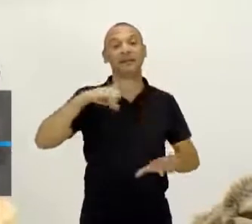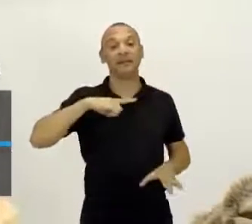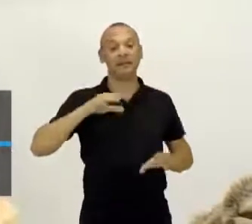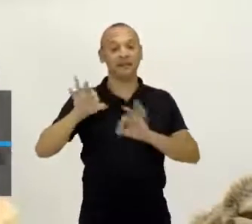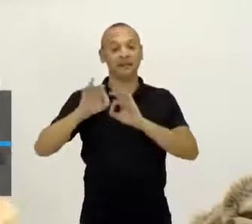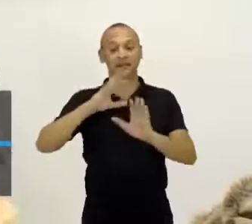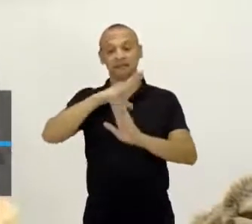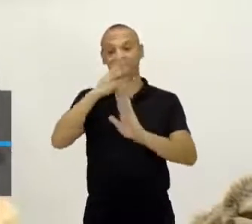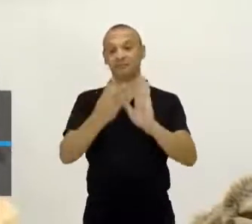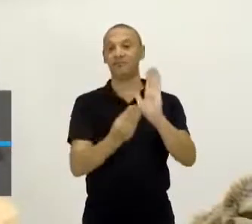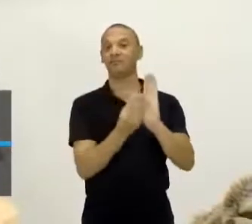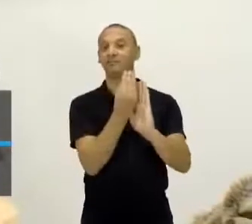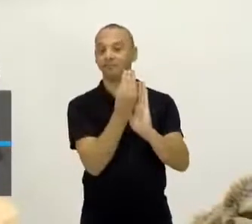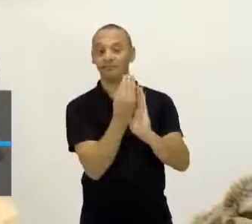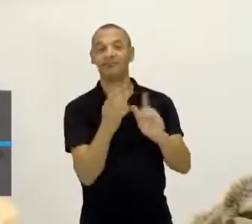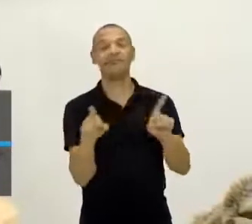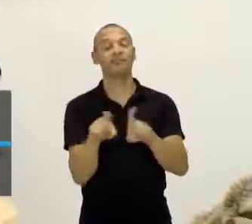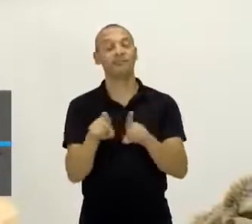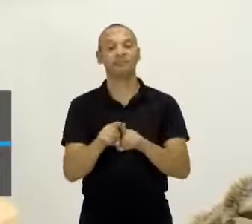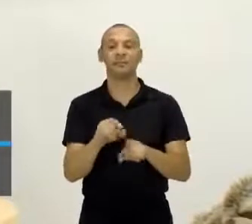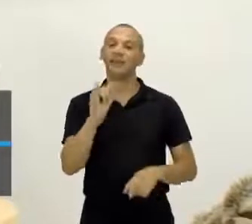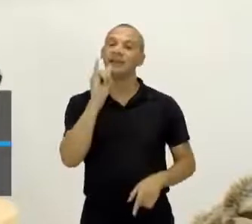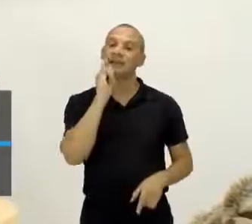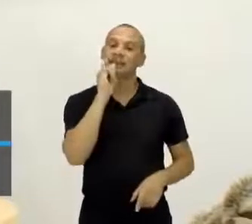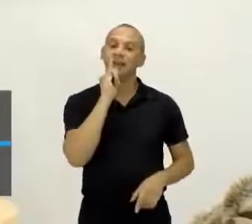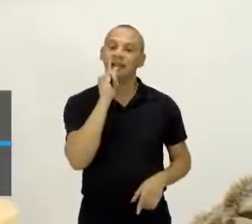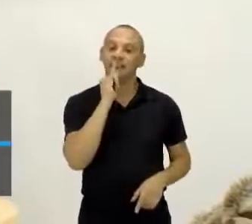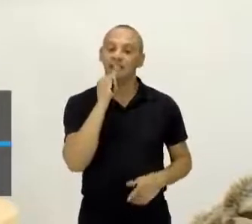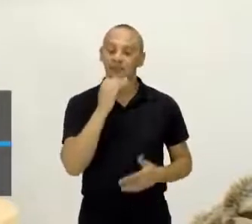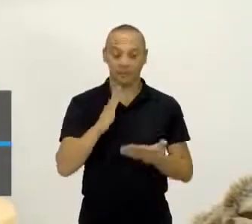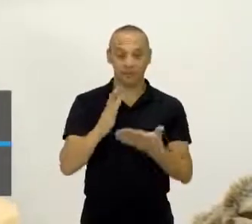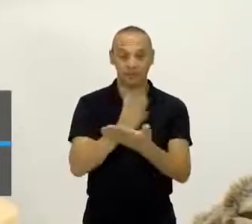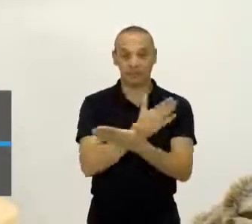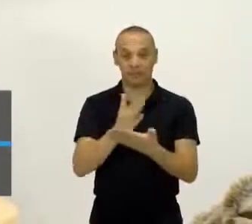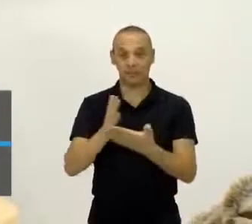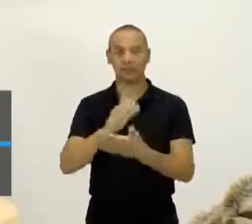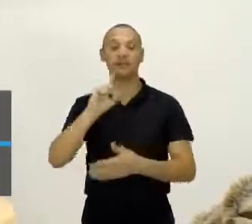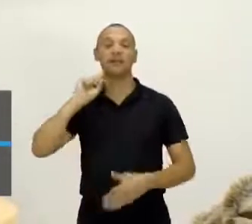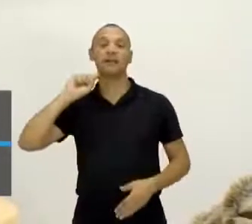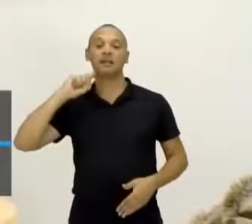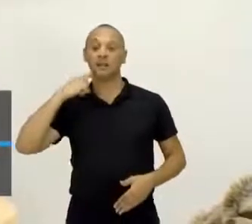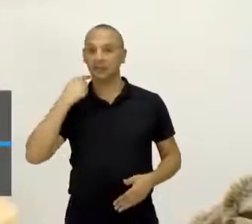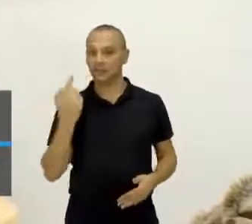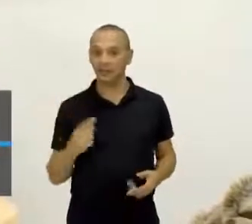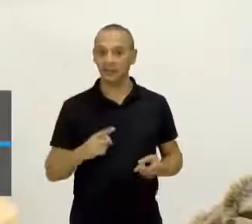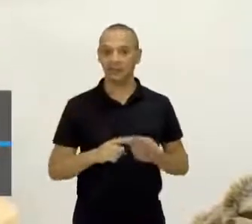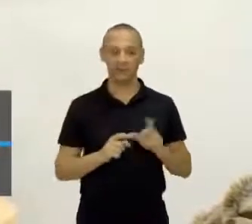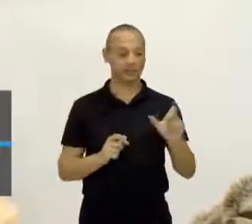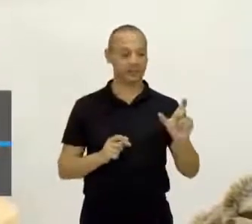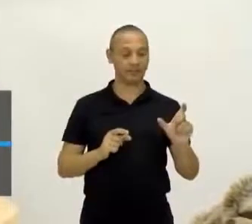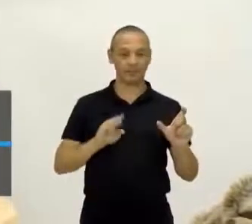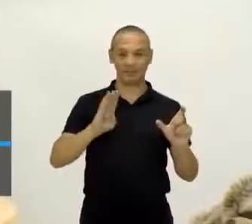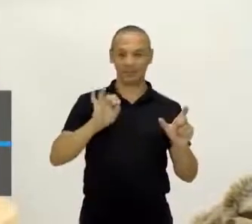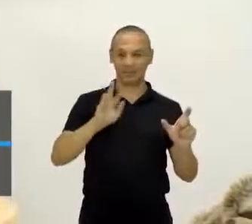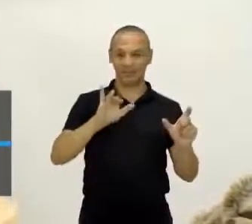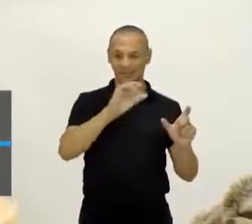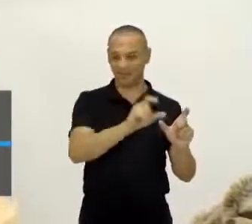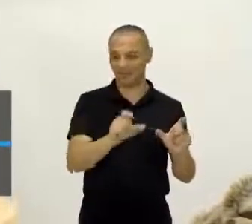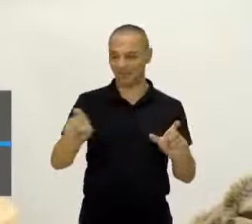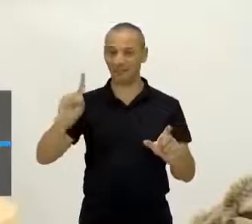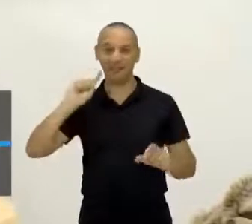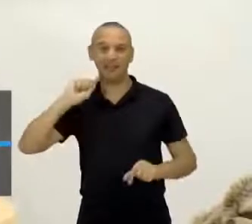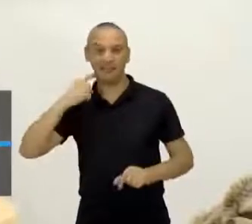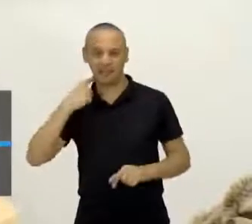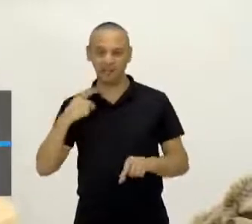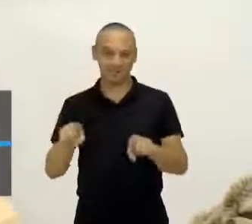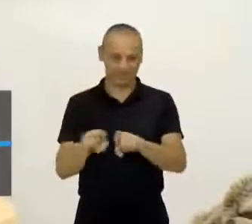da sustentabilidade, né? Por exemplo, a separação do lixo, né? Por exemplo, levar a bateria, né? Numa